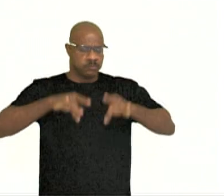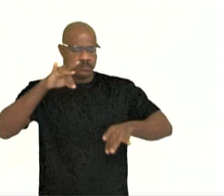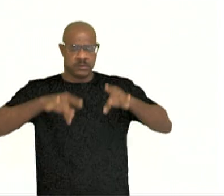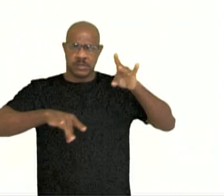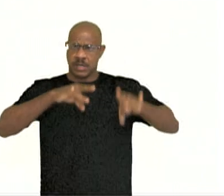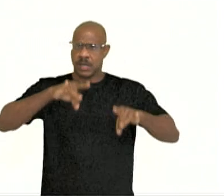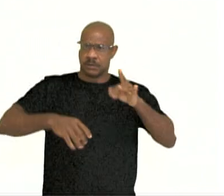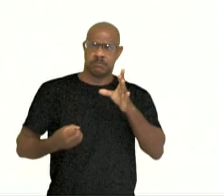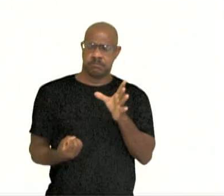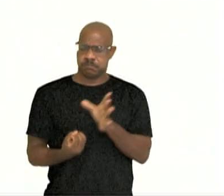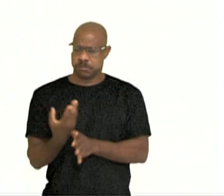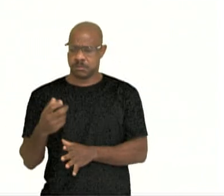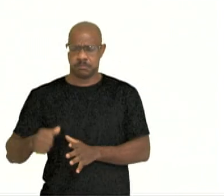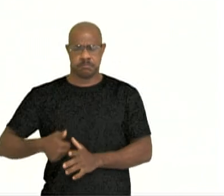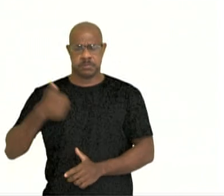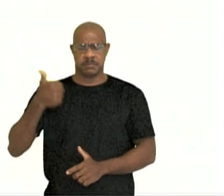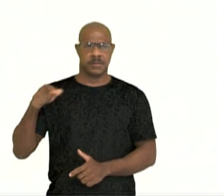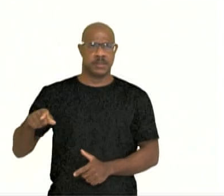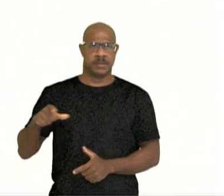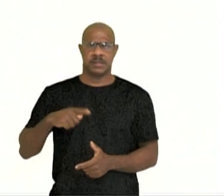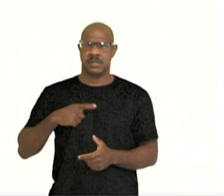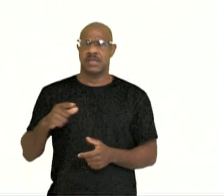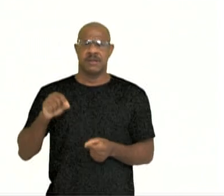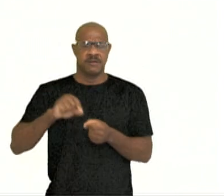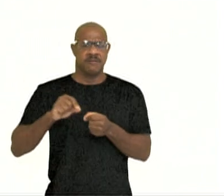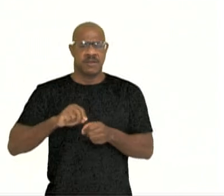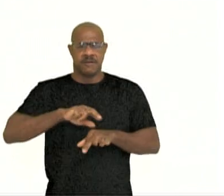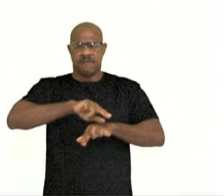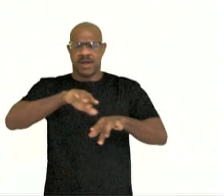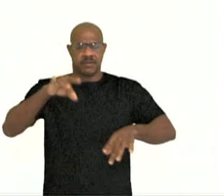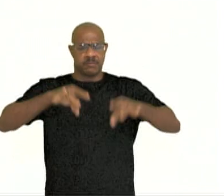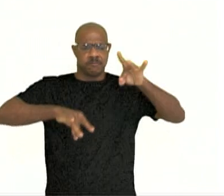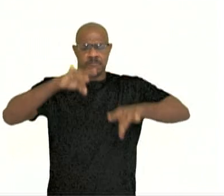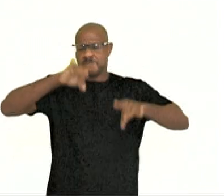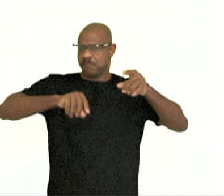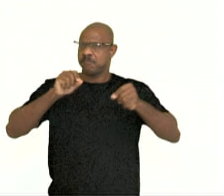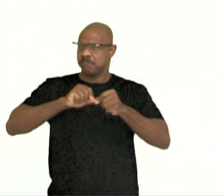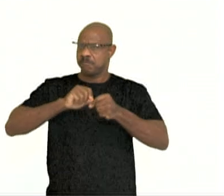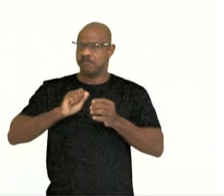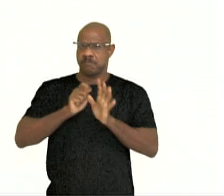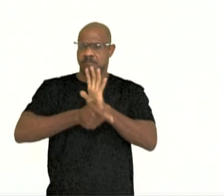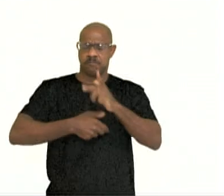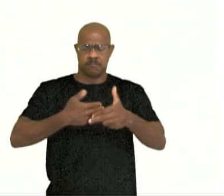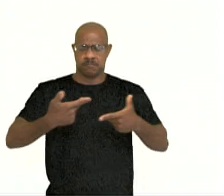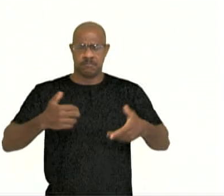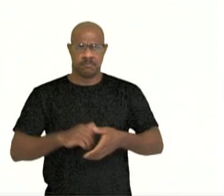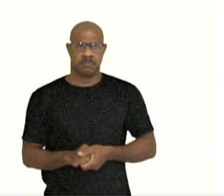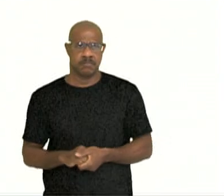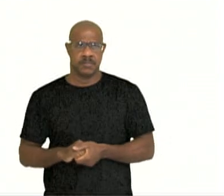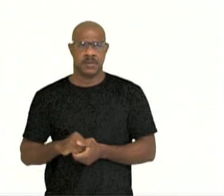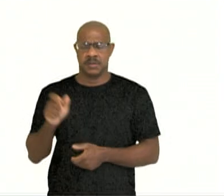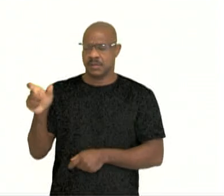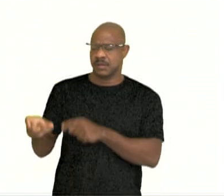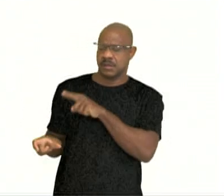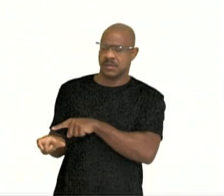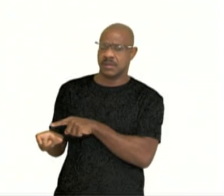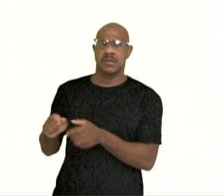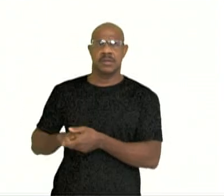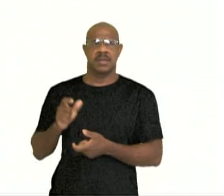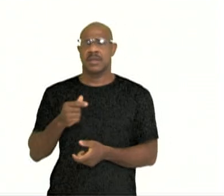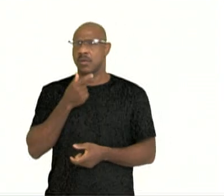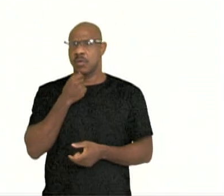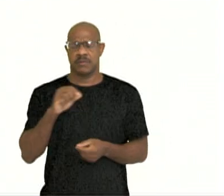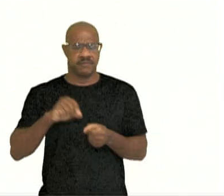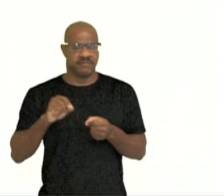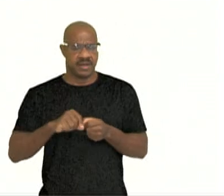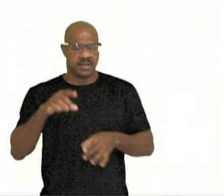seu repertório mais de 40 peças de diversos gêneros? Então, dramaturgo é um autor que se dedica a criar peças